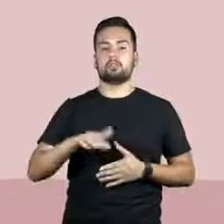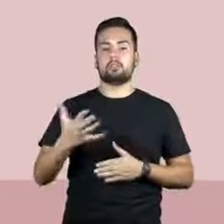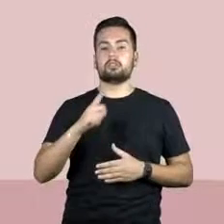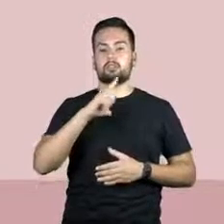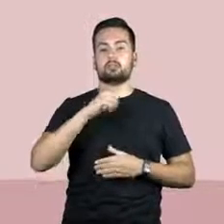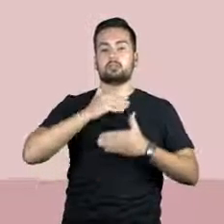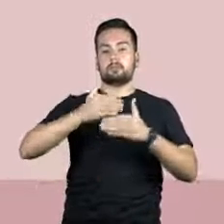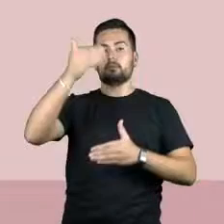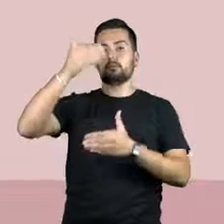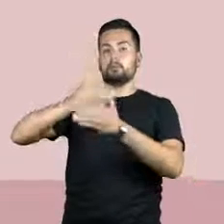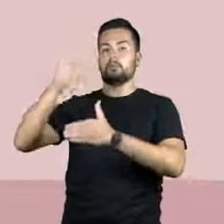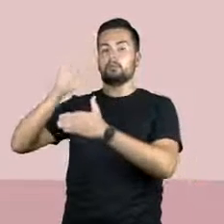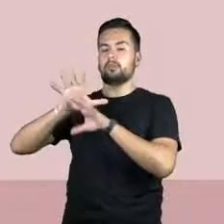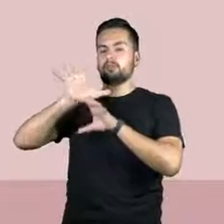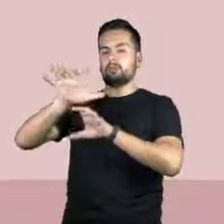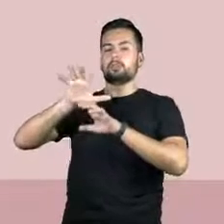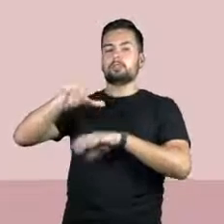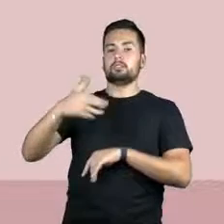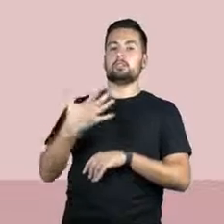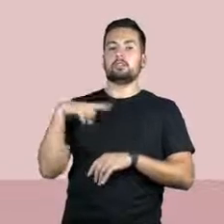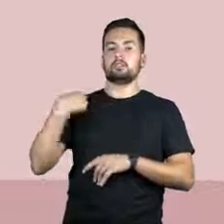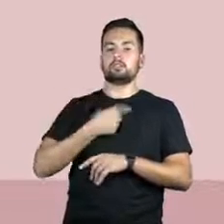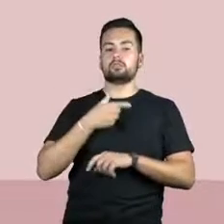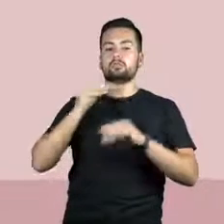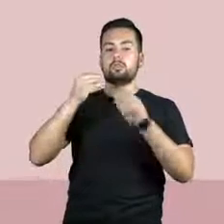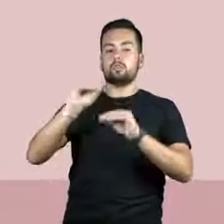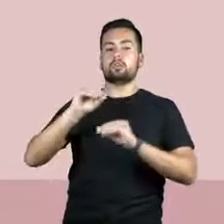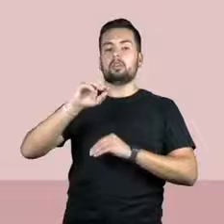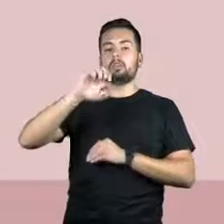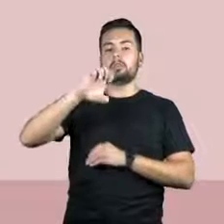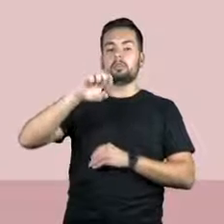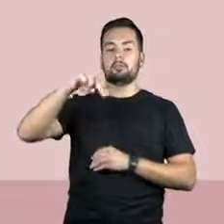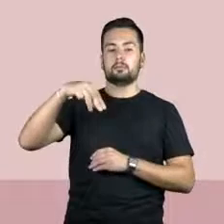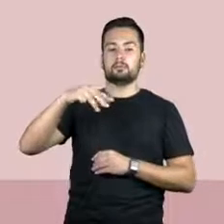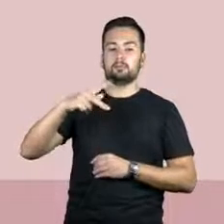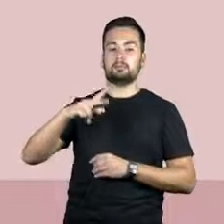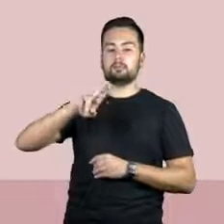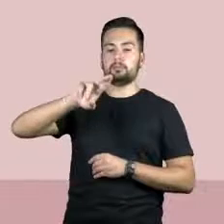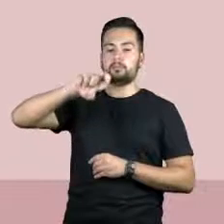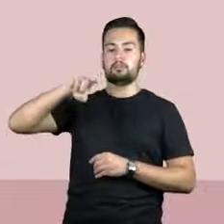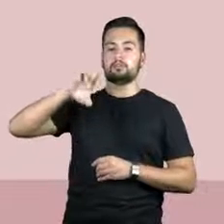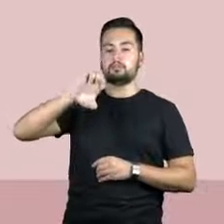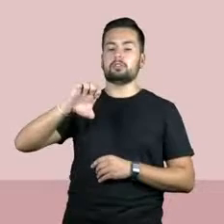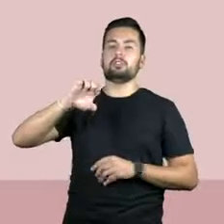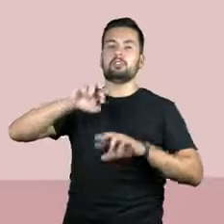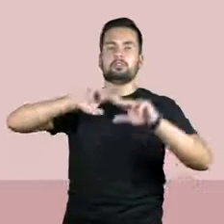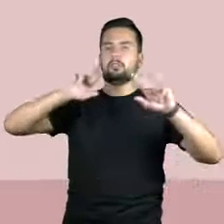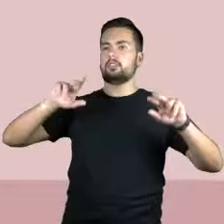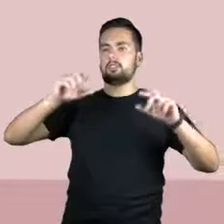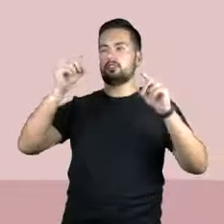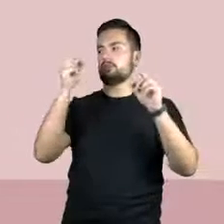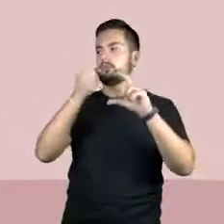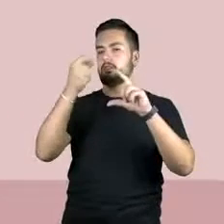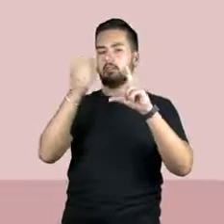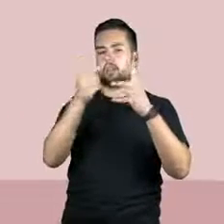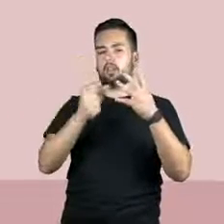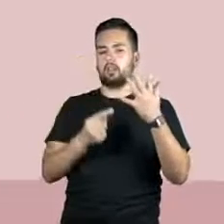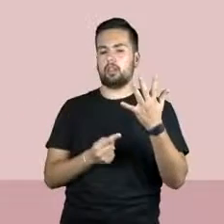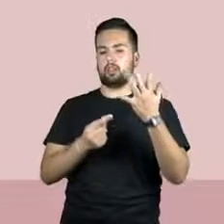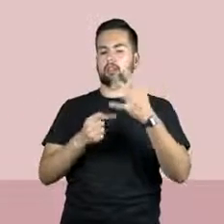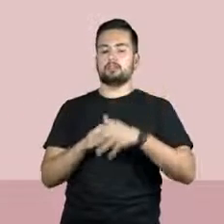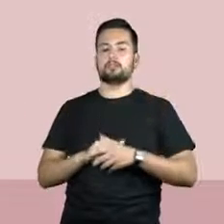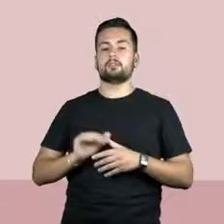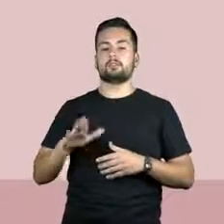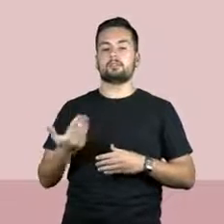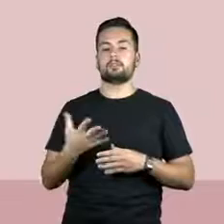flexão e a gente aplica o empuxo no muro, a gente calcula lá o momento fletor, esforço cortante, calcula as armaduras